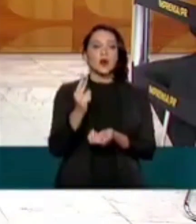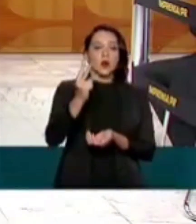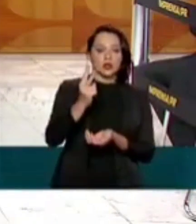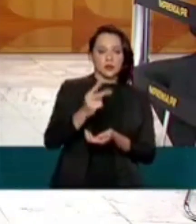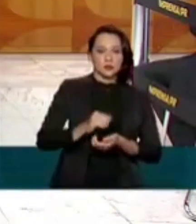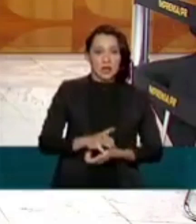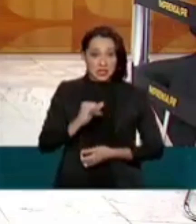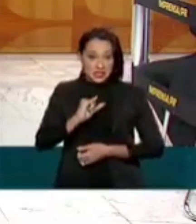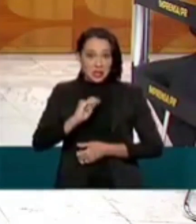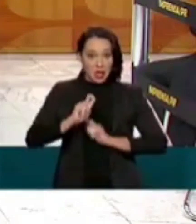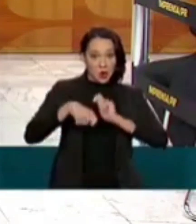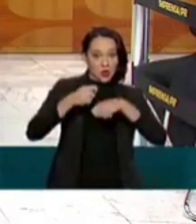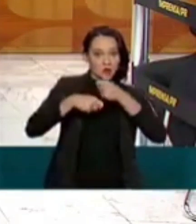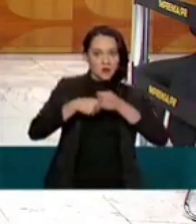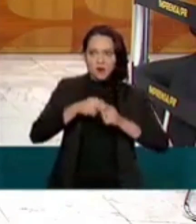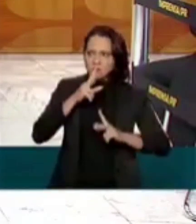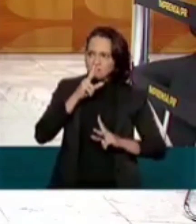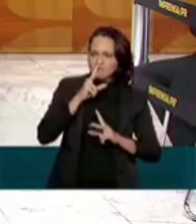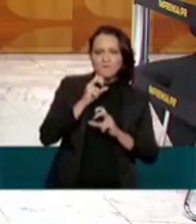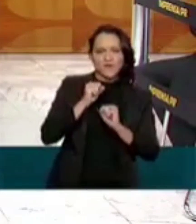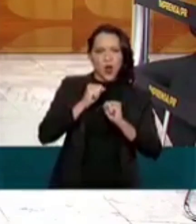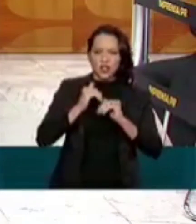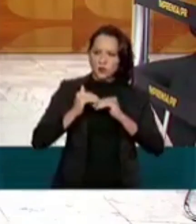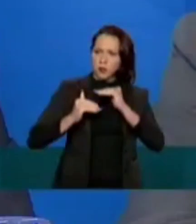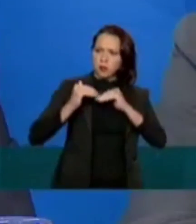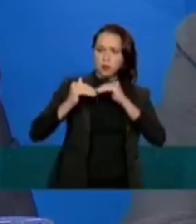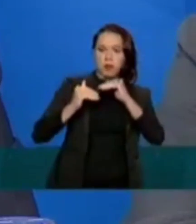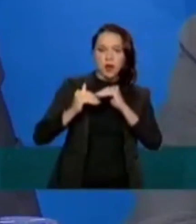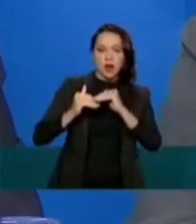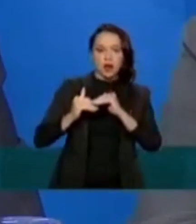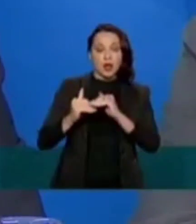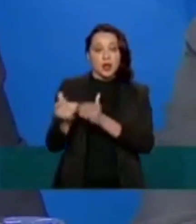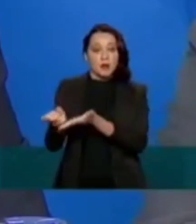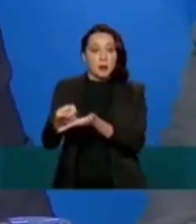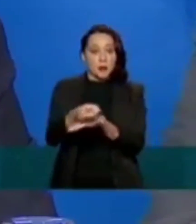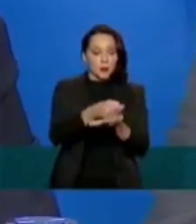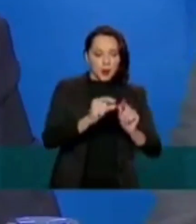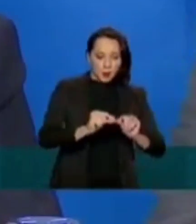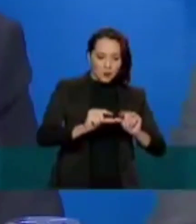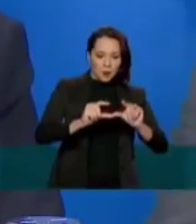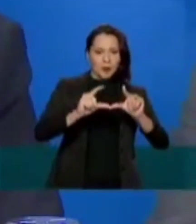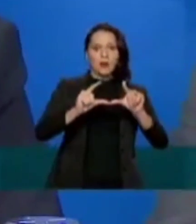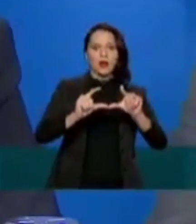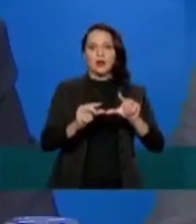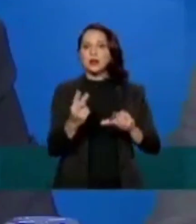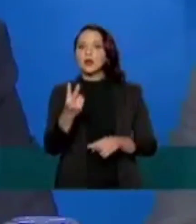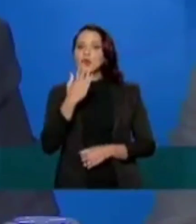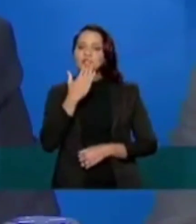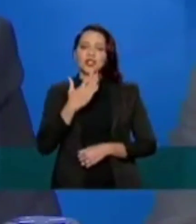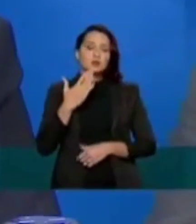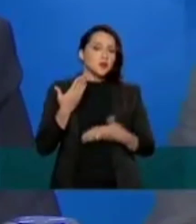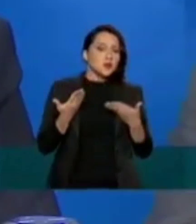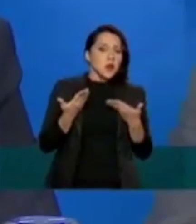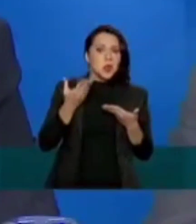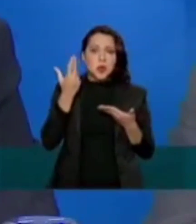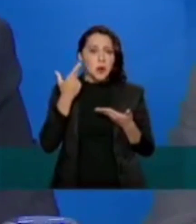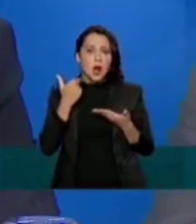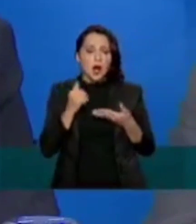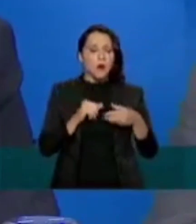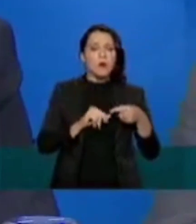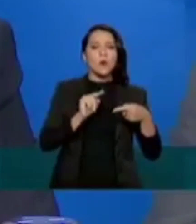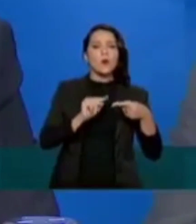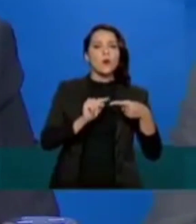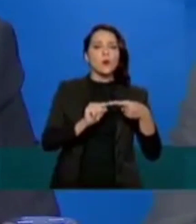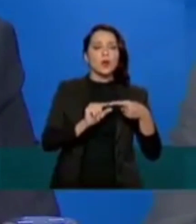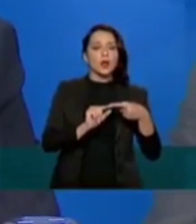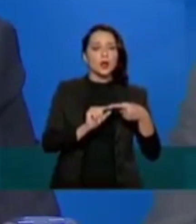a economia voltou forte e a arrecadação está aumentando, existem dois tipos de comportamento. Tem um